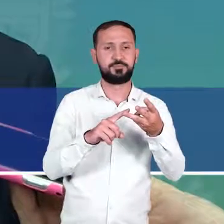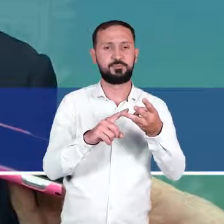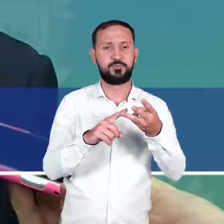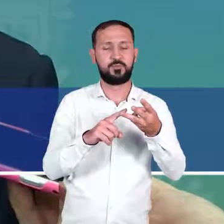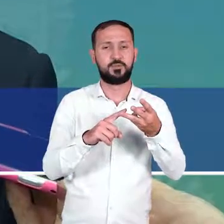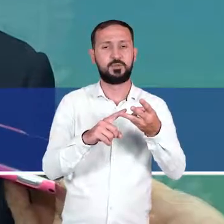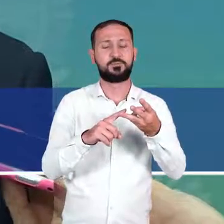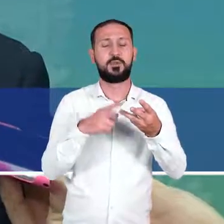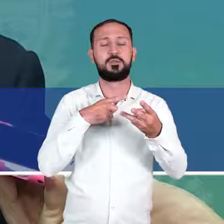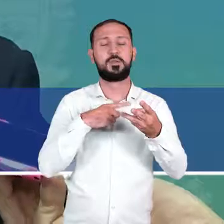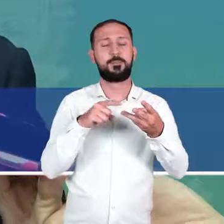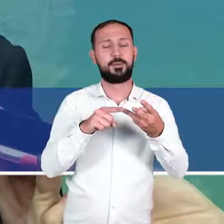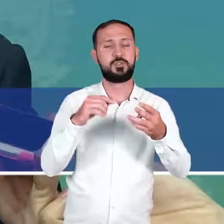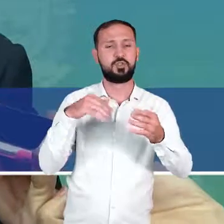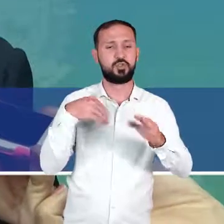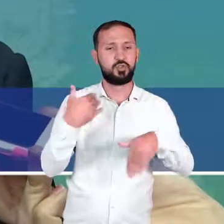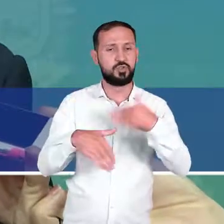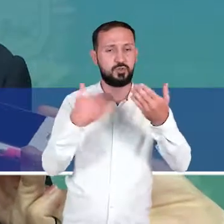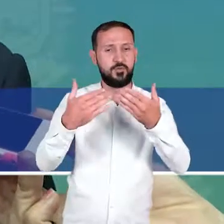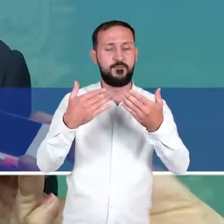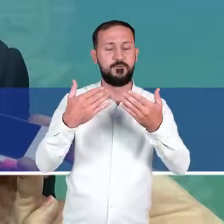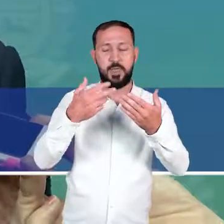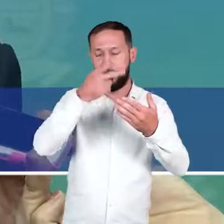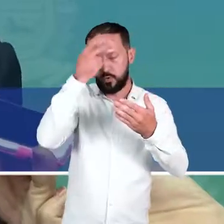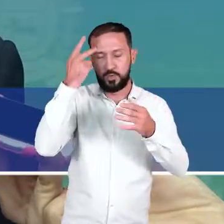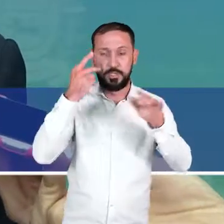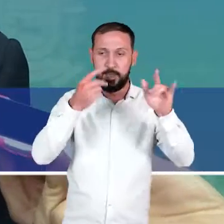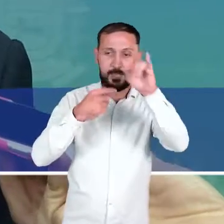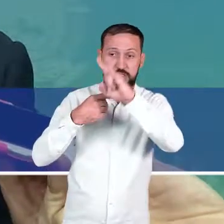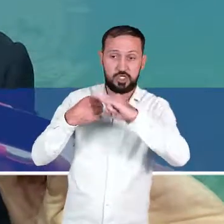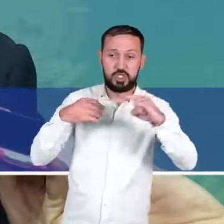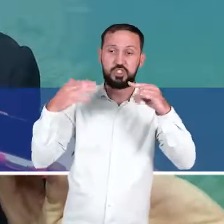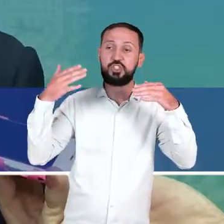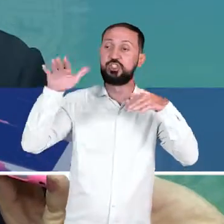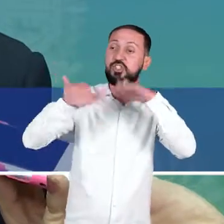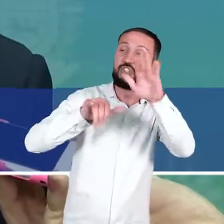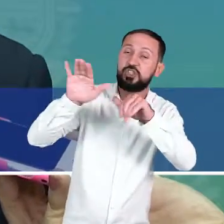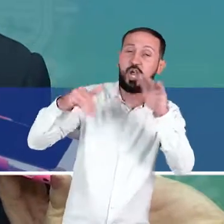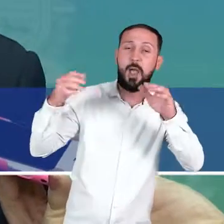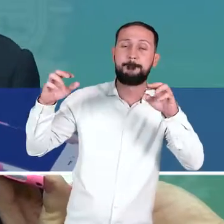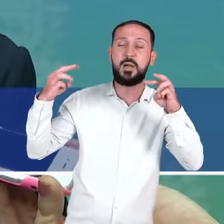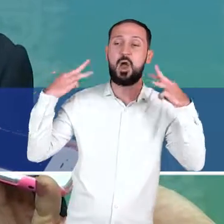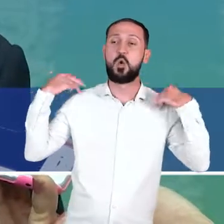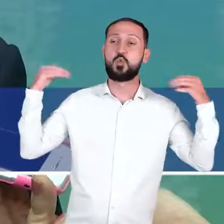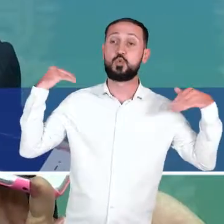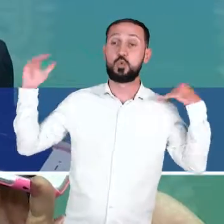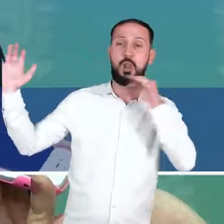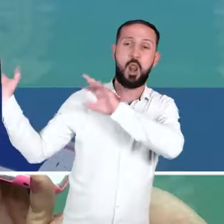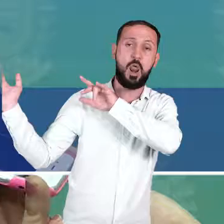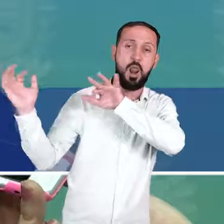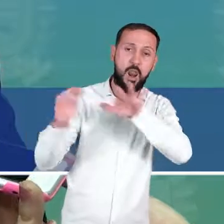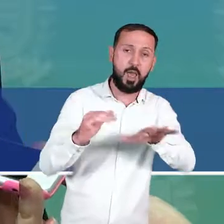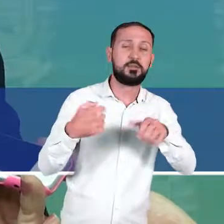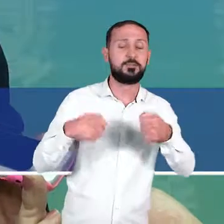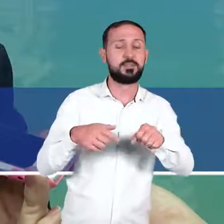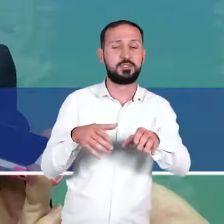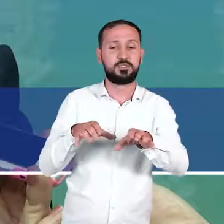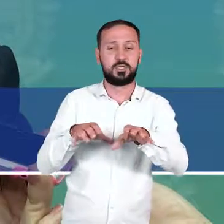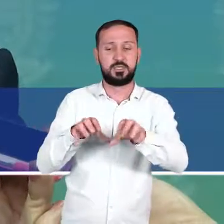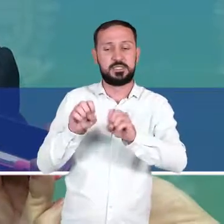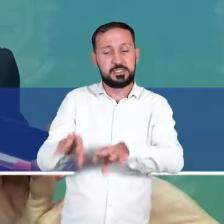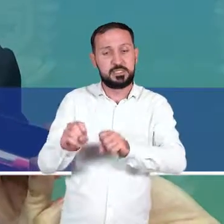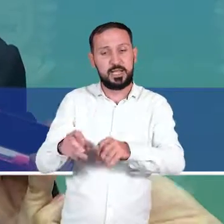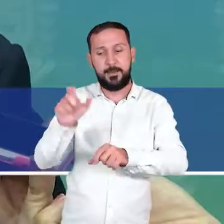questão de desenvolver atrativos para o turismo, e aí precisa se formar